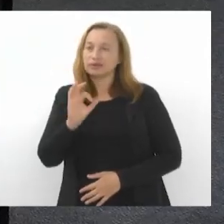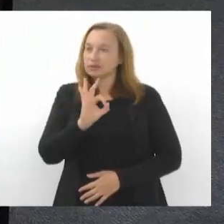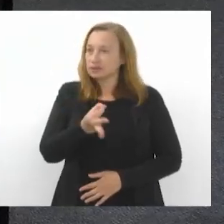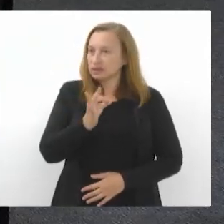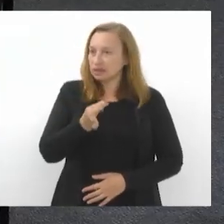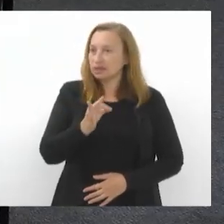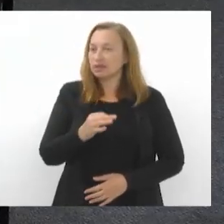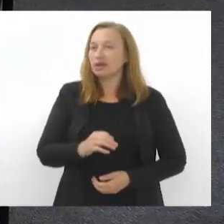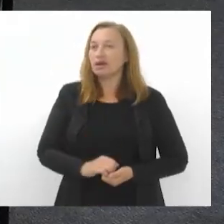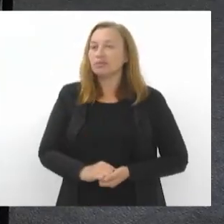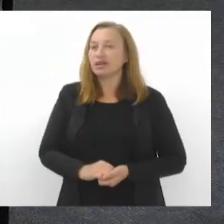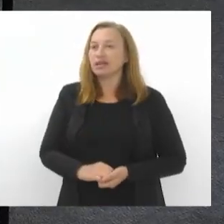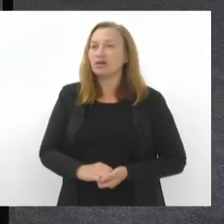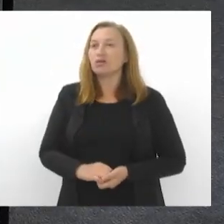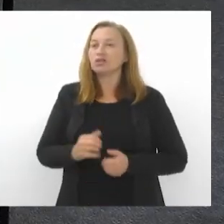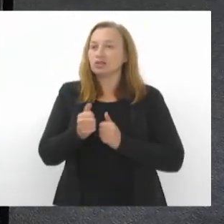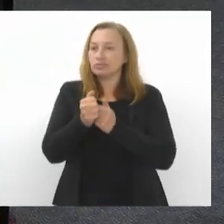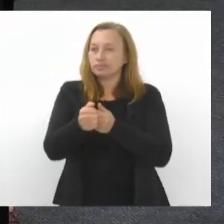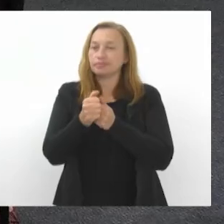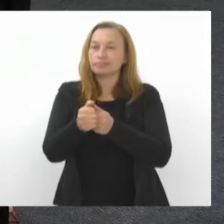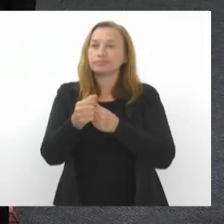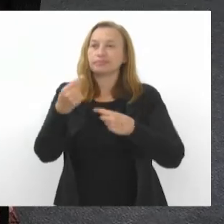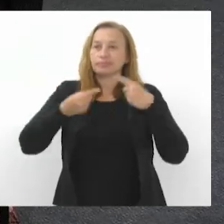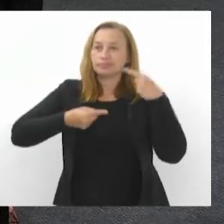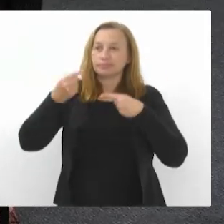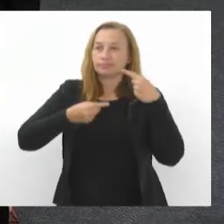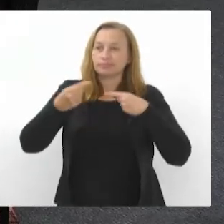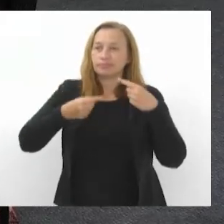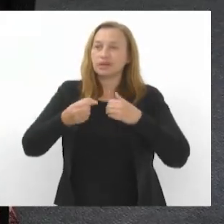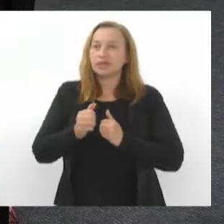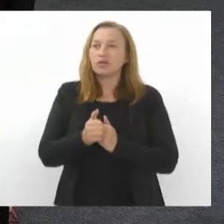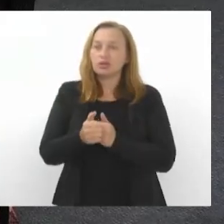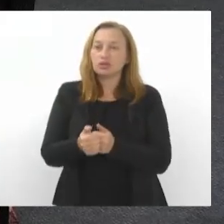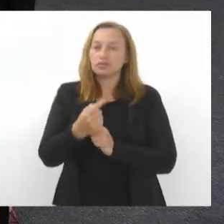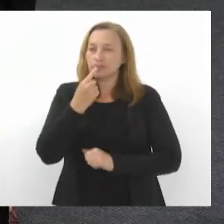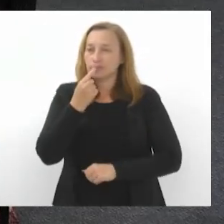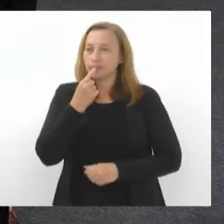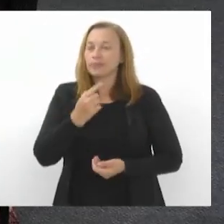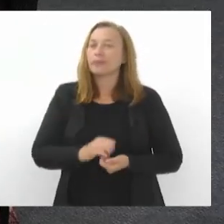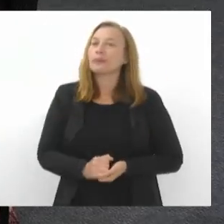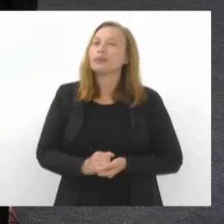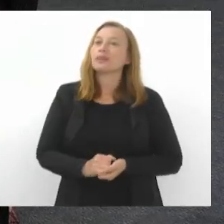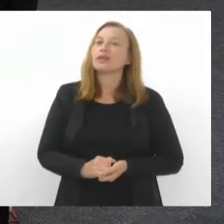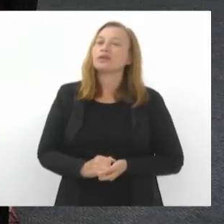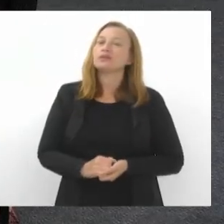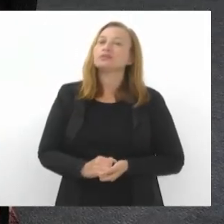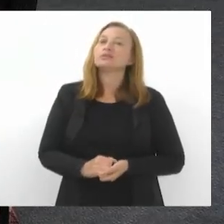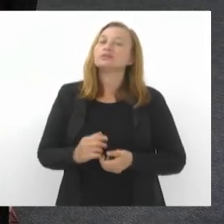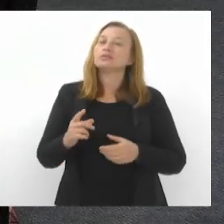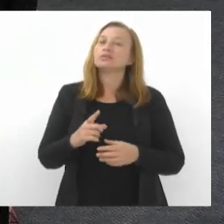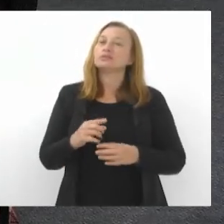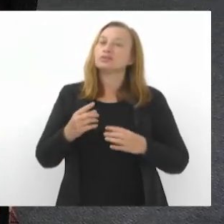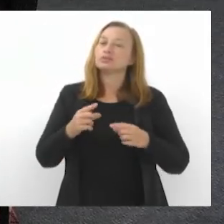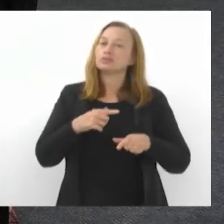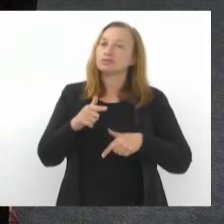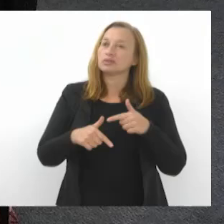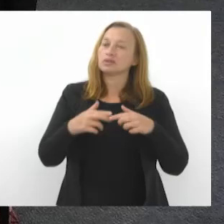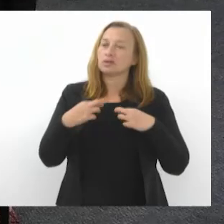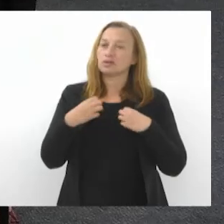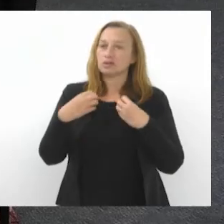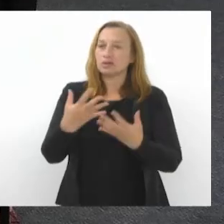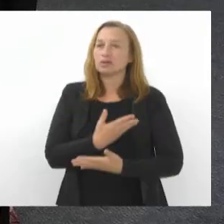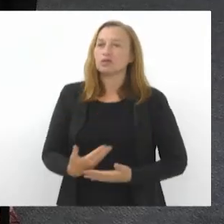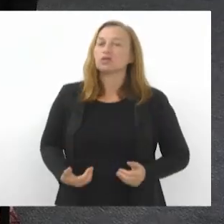gente acompanhou esse debate de perto e, fruto daquela nossa intervenção, inclusive lá naquela audiência pública, junto